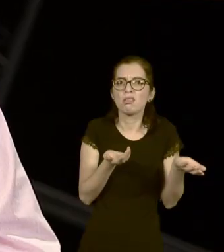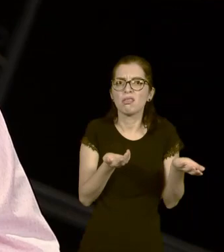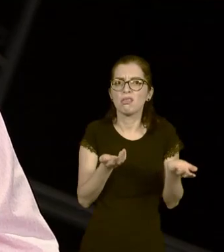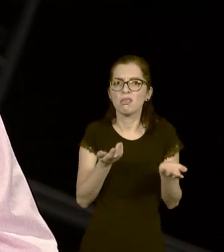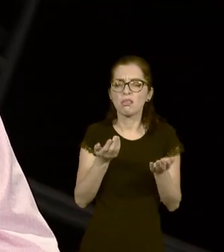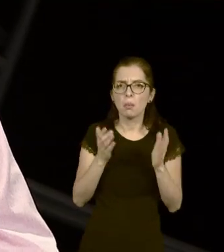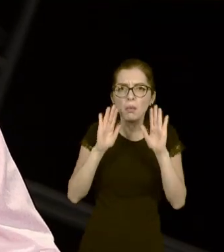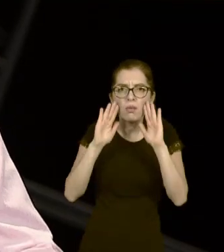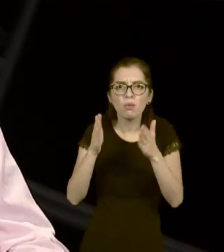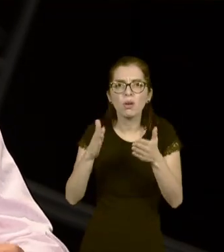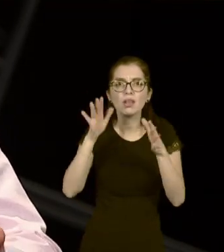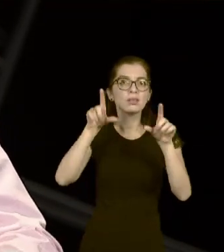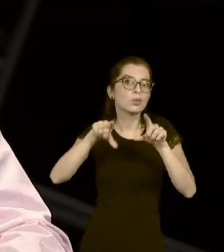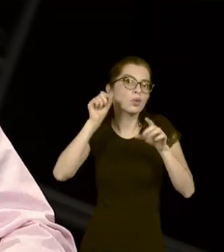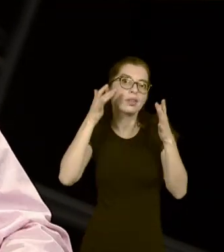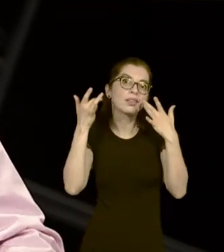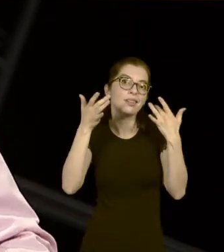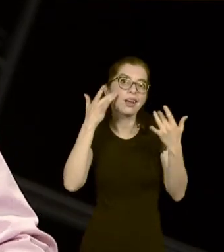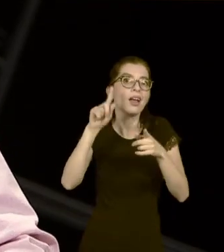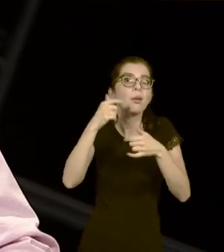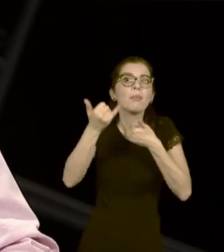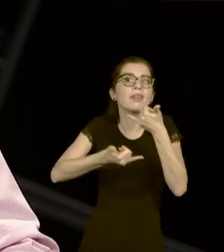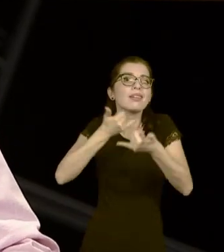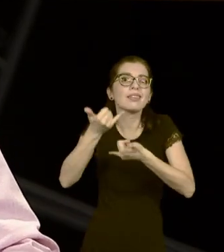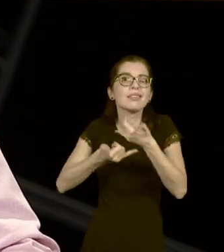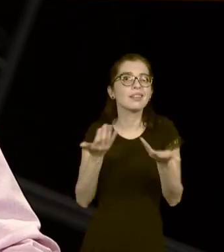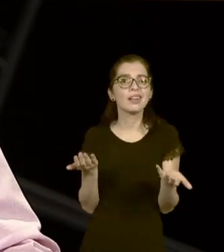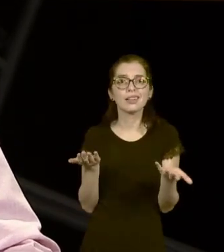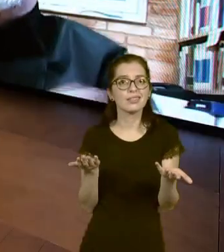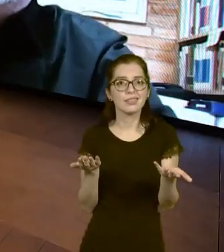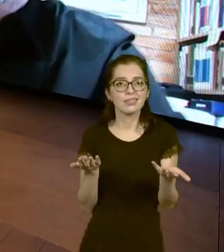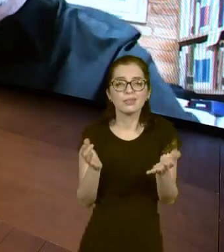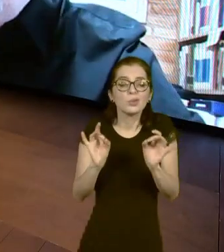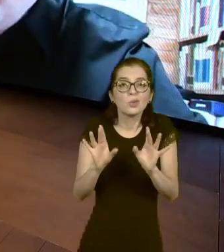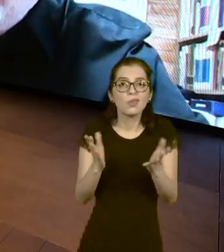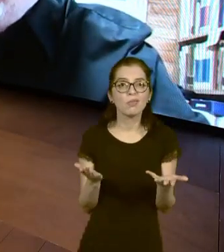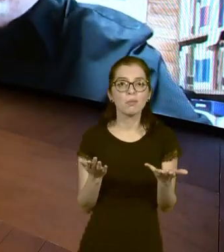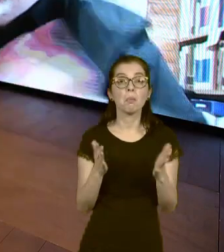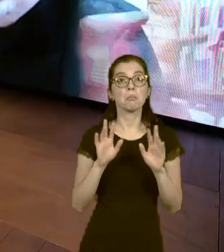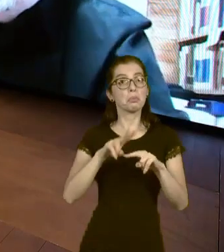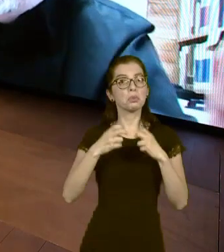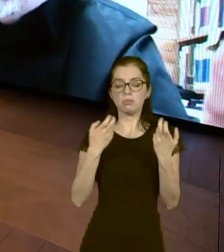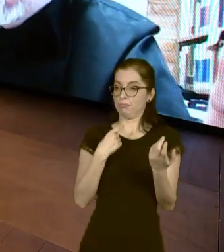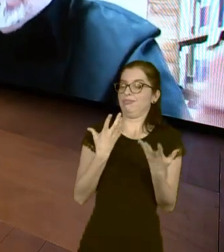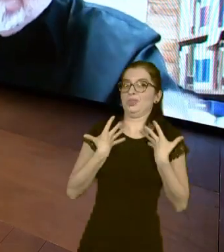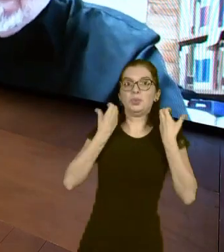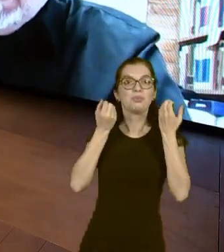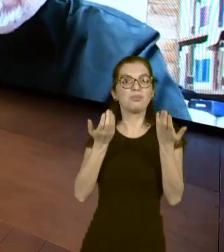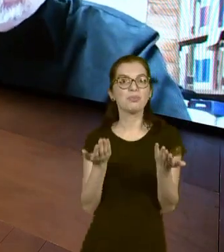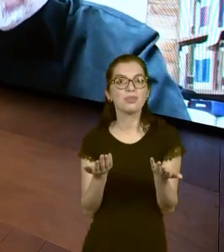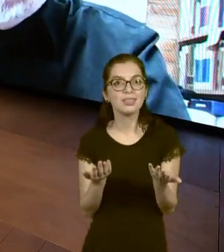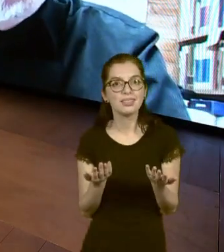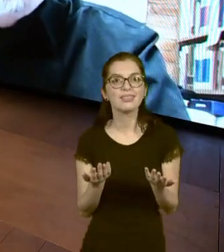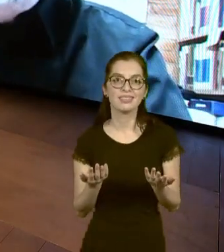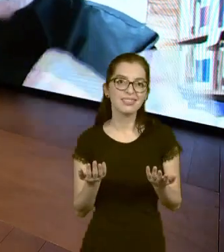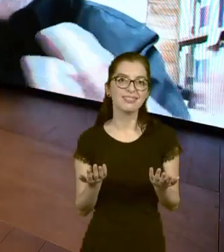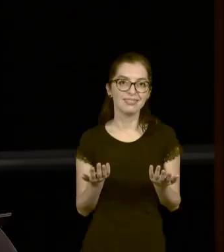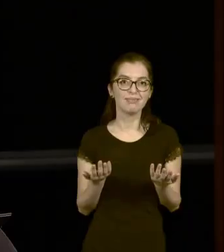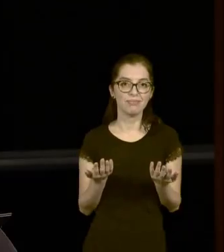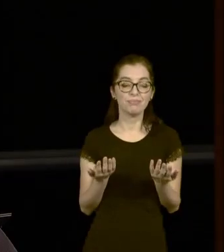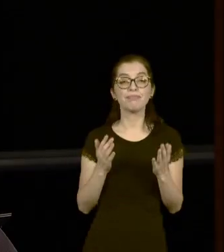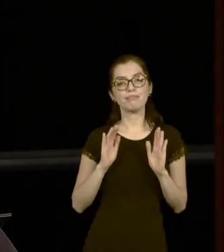grupo, aqueles de cabeça mais doentias, e fazíamos as coisas com eles. Era isso só. E aí, no